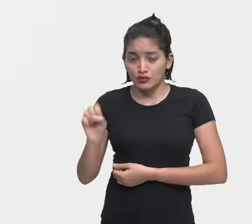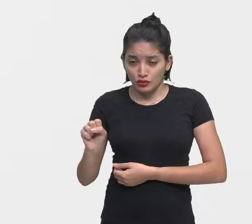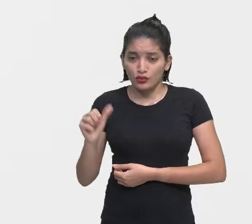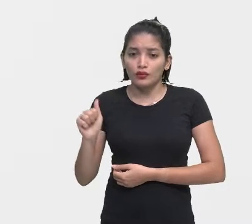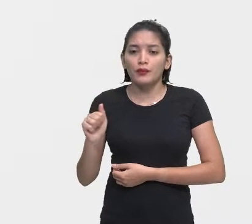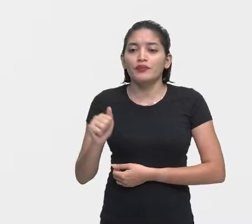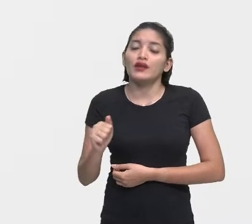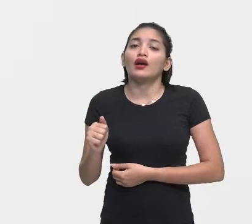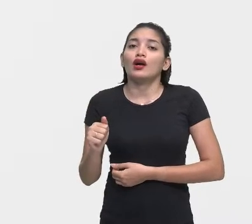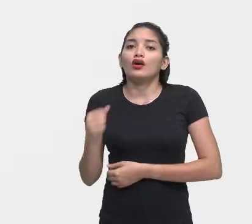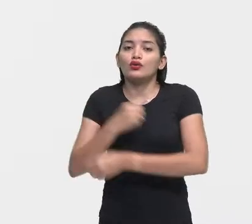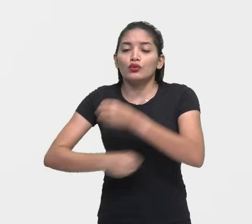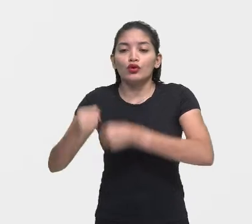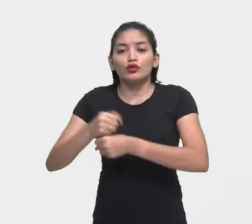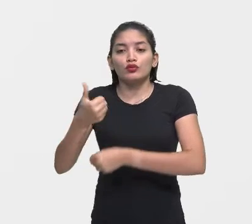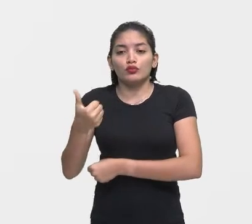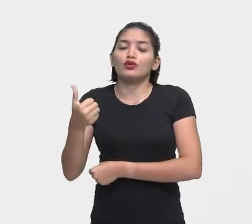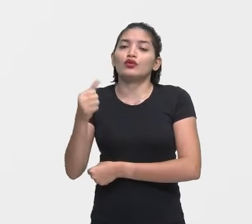1888 a